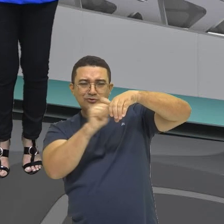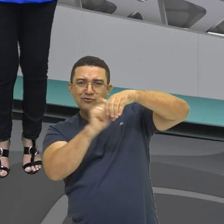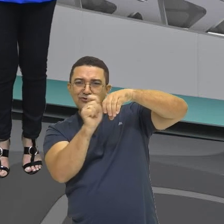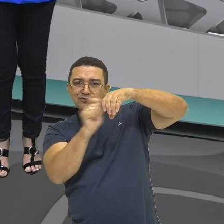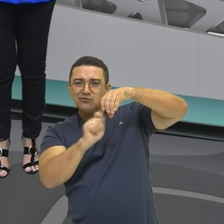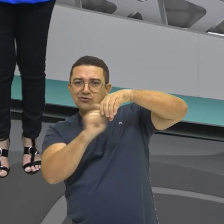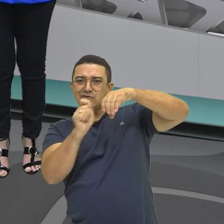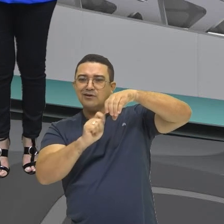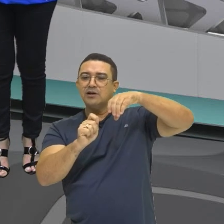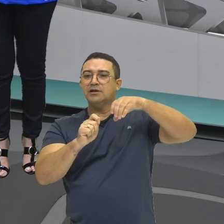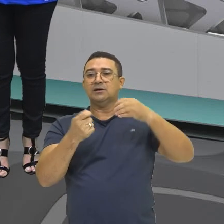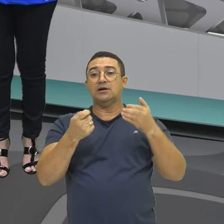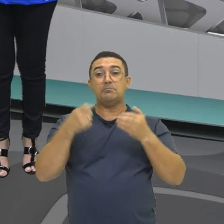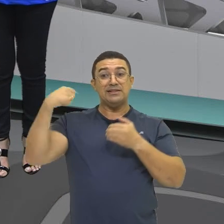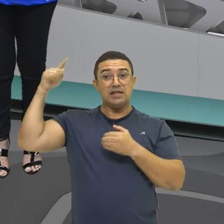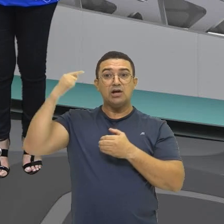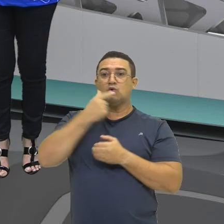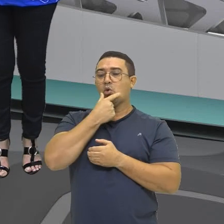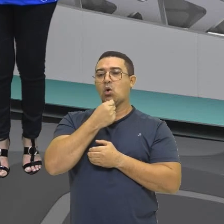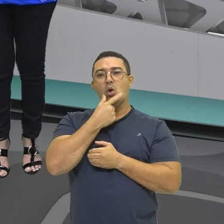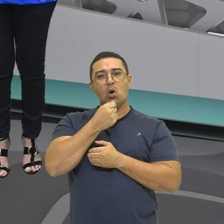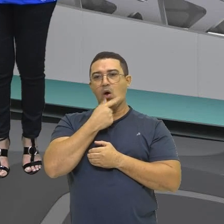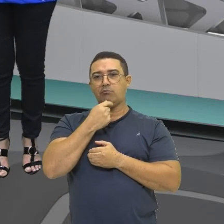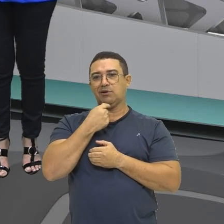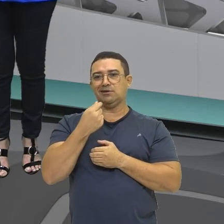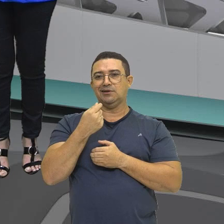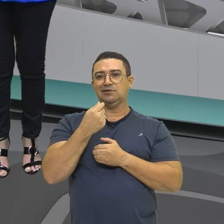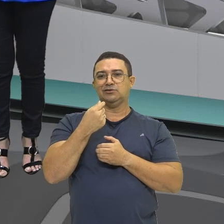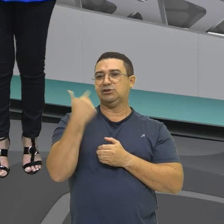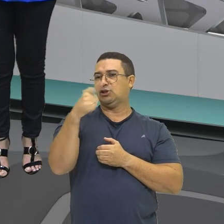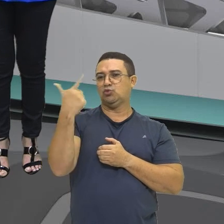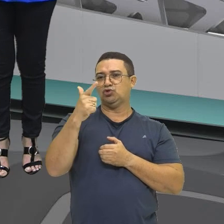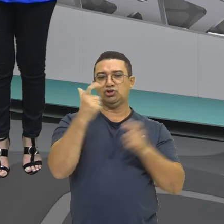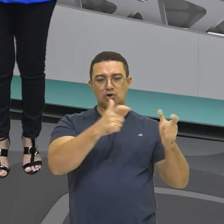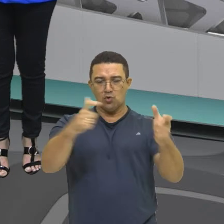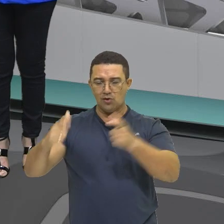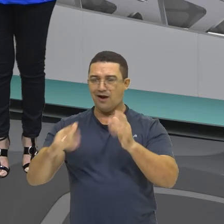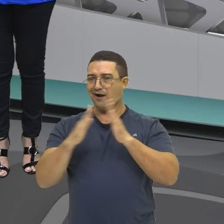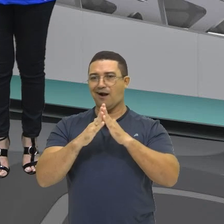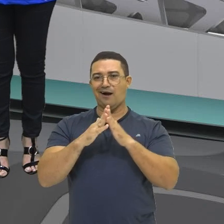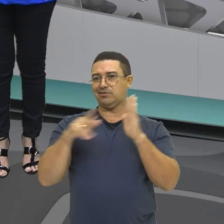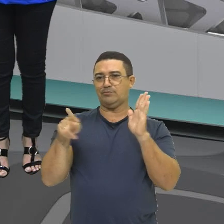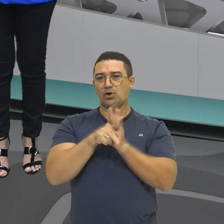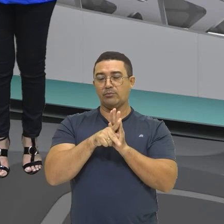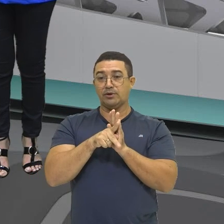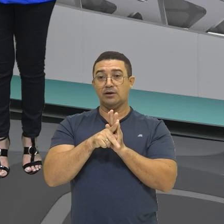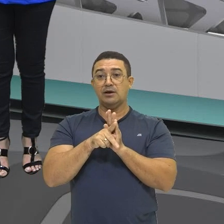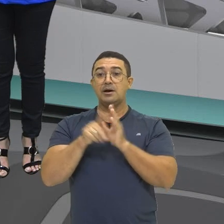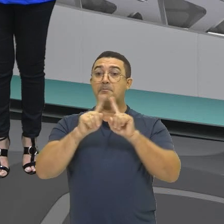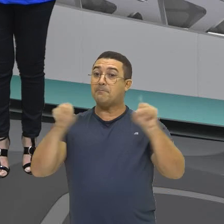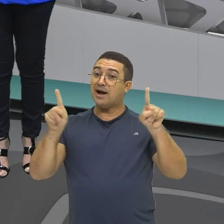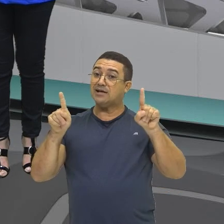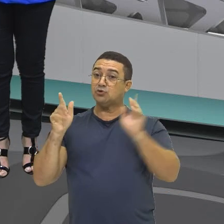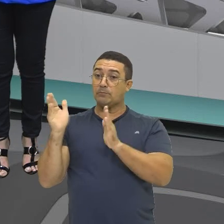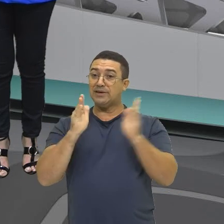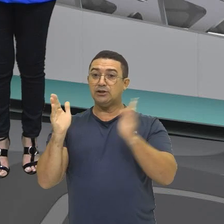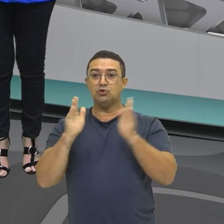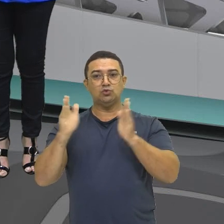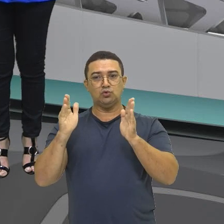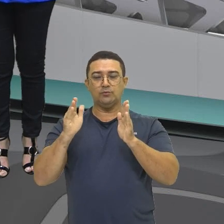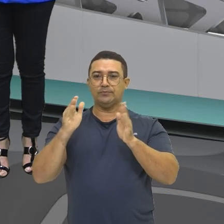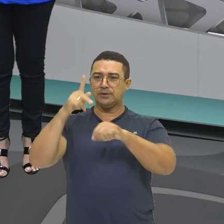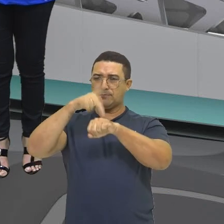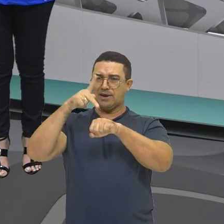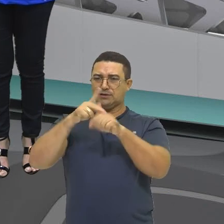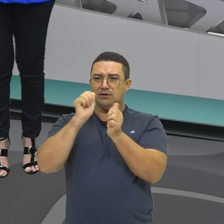Era nômade, não domesticava os animais. No Neolítico, ele passa a ser sedentário, já